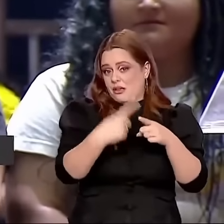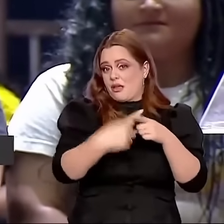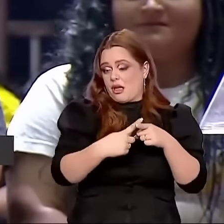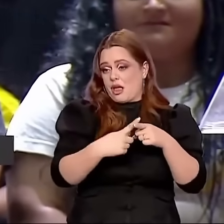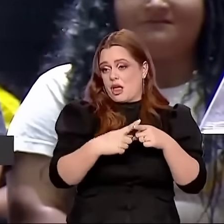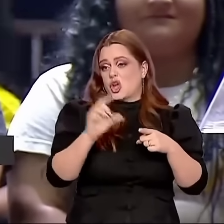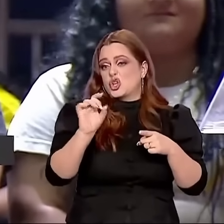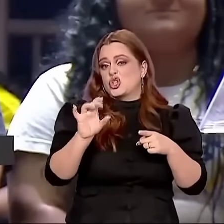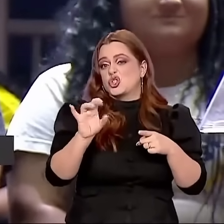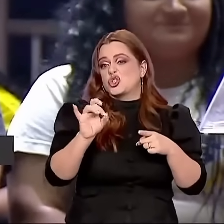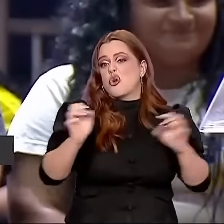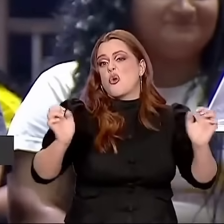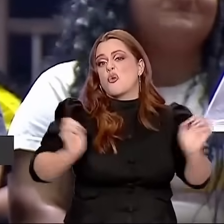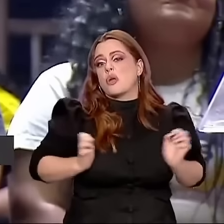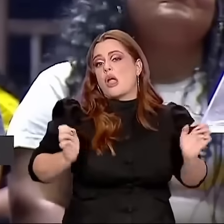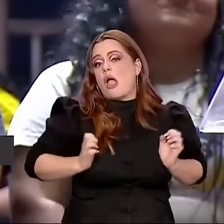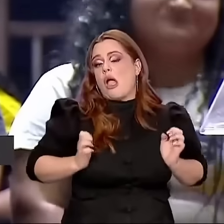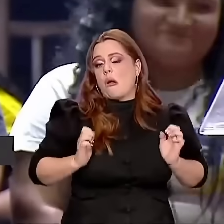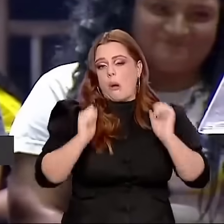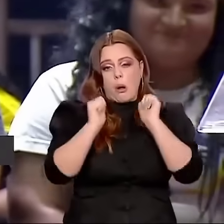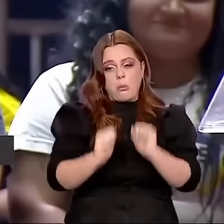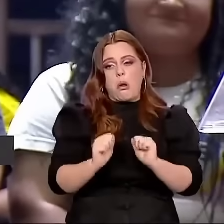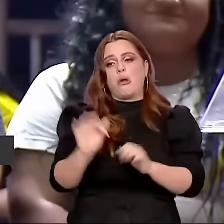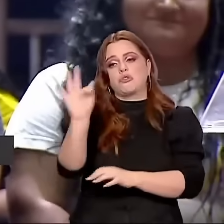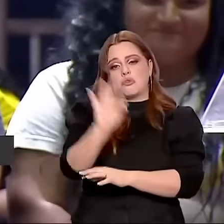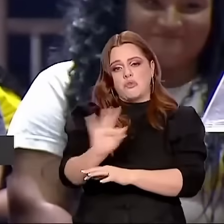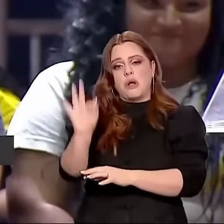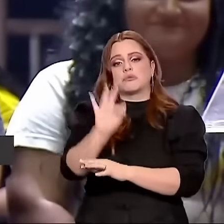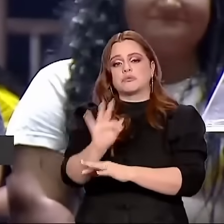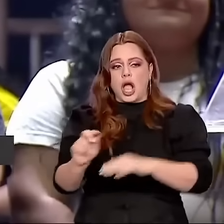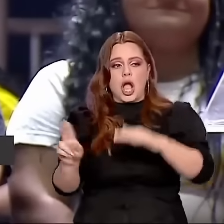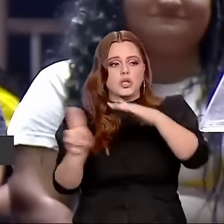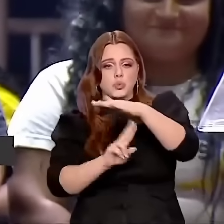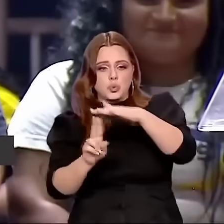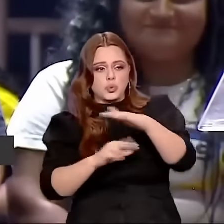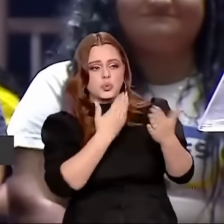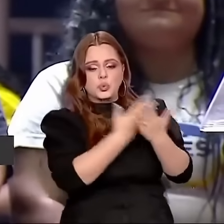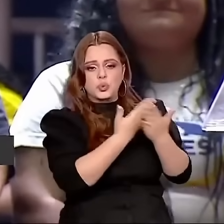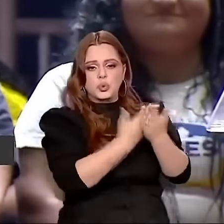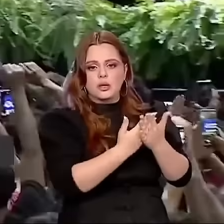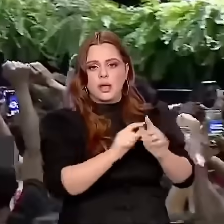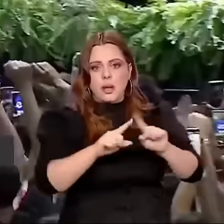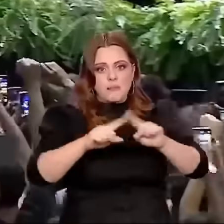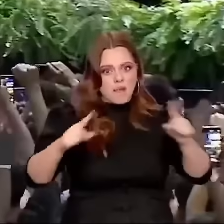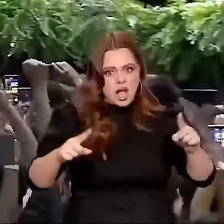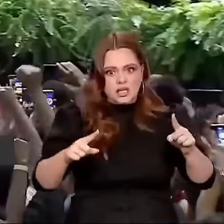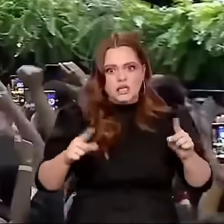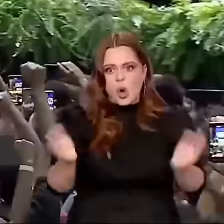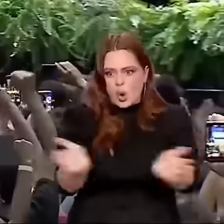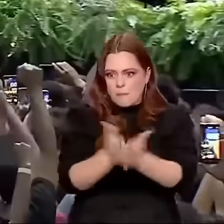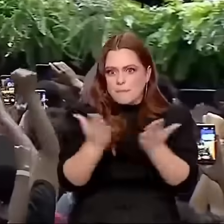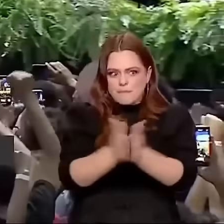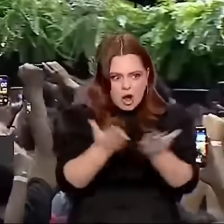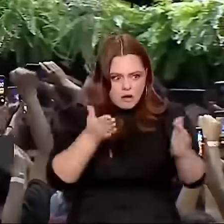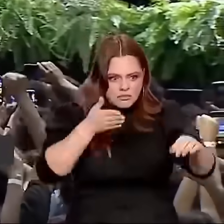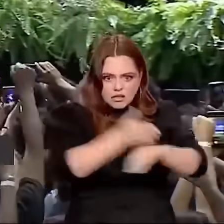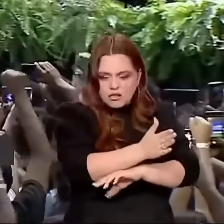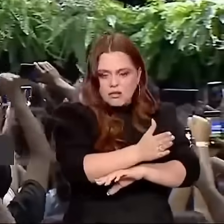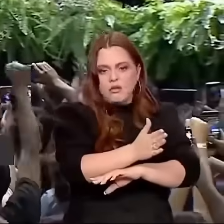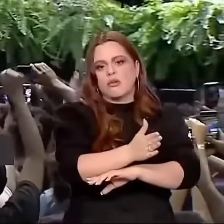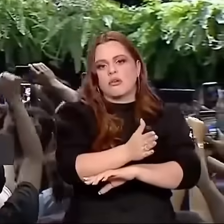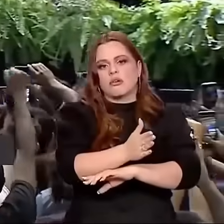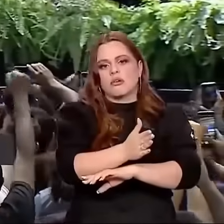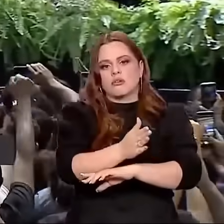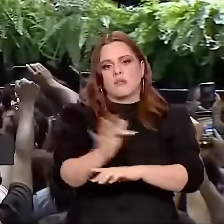a elite brasileira poderia entrar na faculdade. Quando o pobre entrou, eu sei que o pobre incomodou.